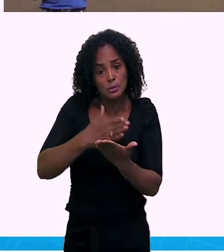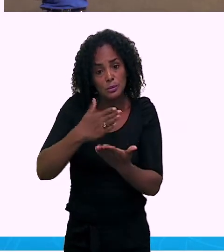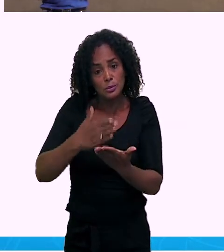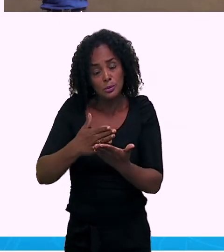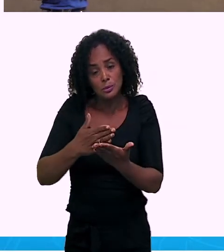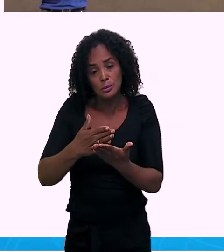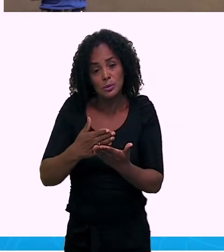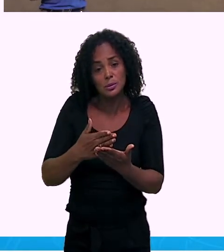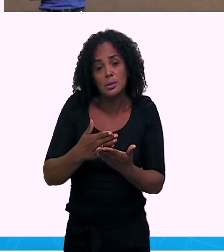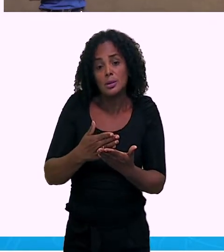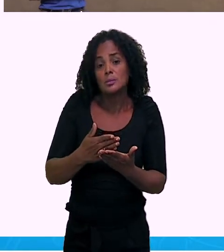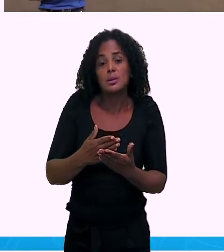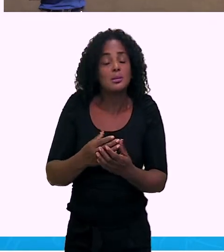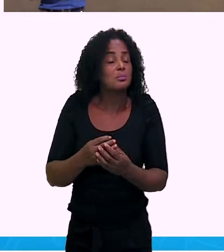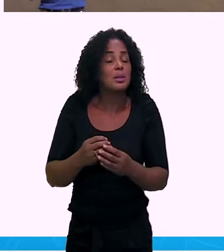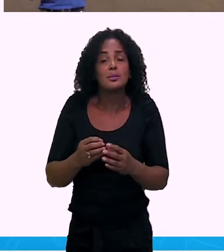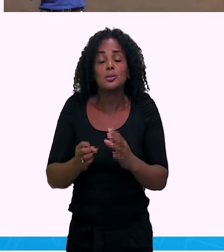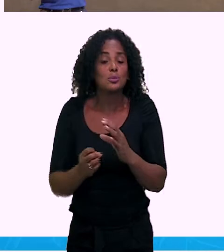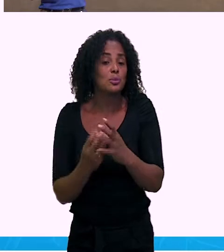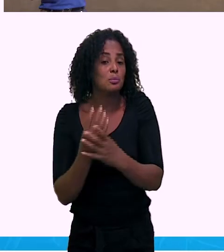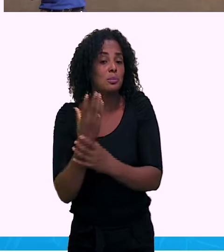o objetivo de distinguir